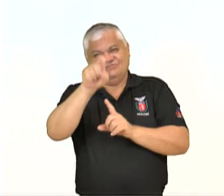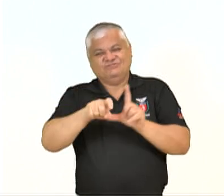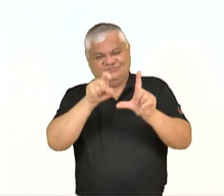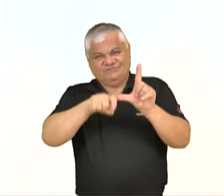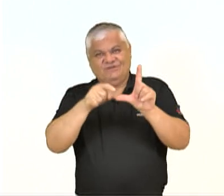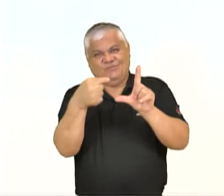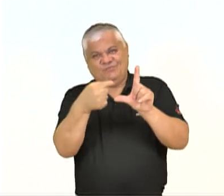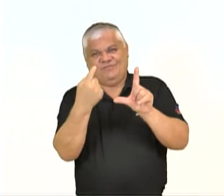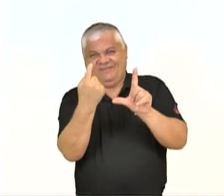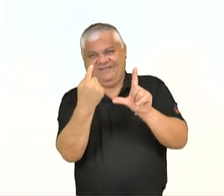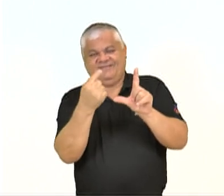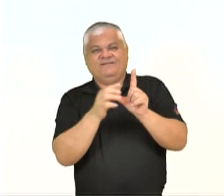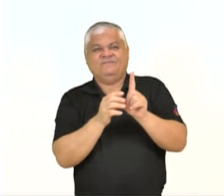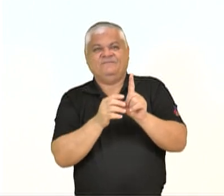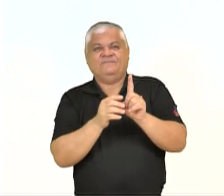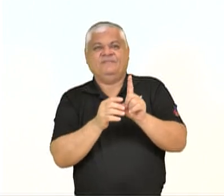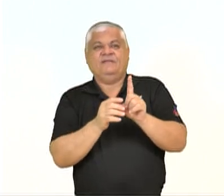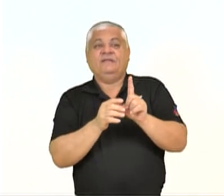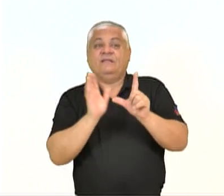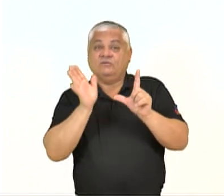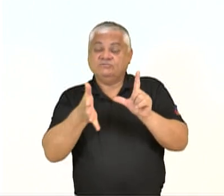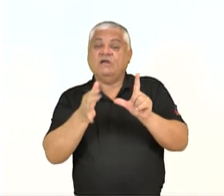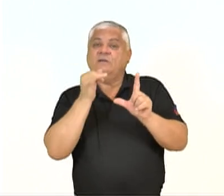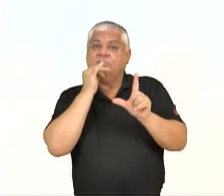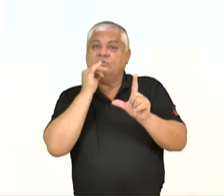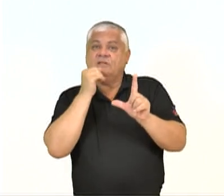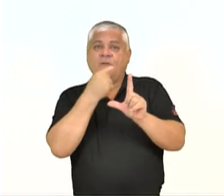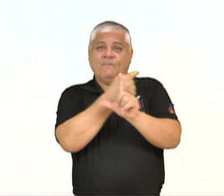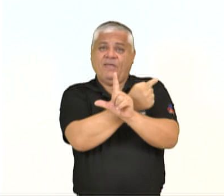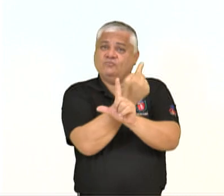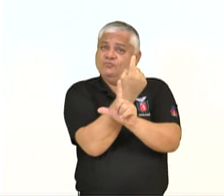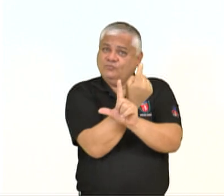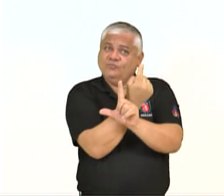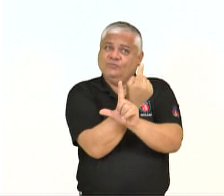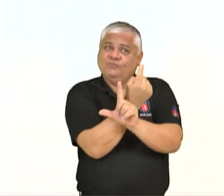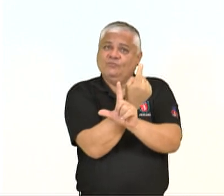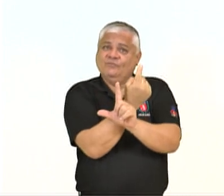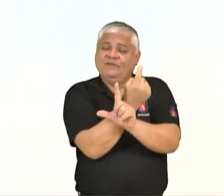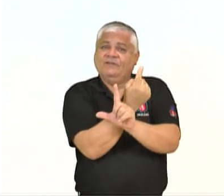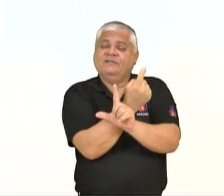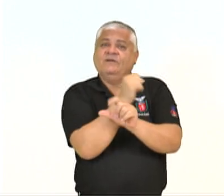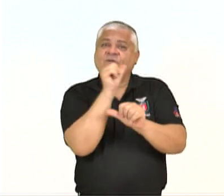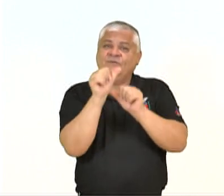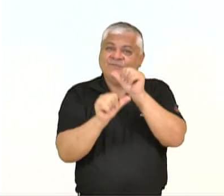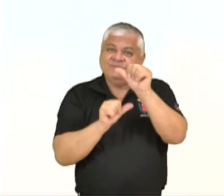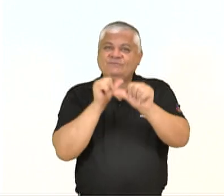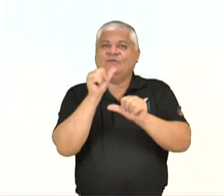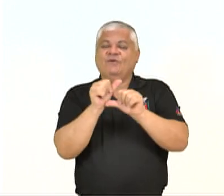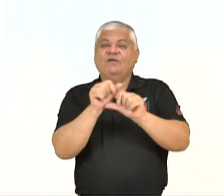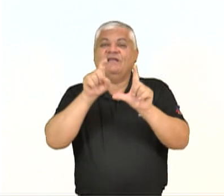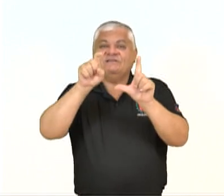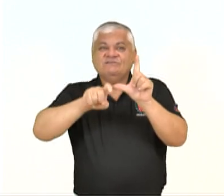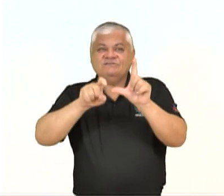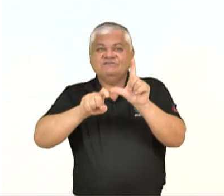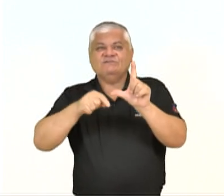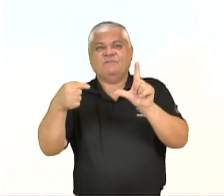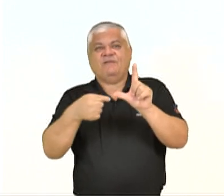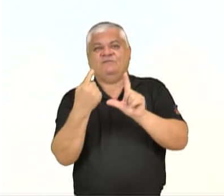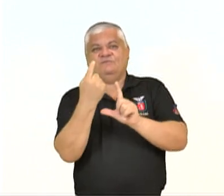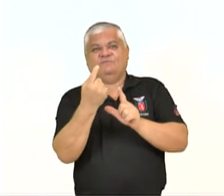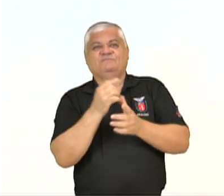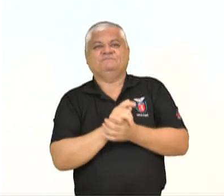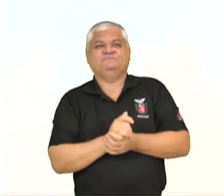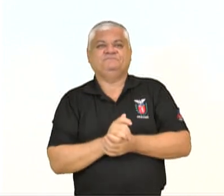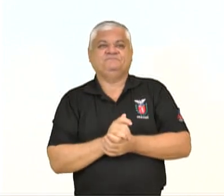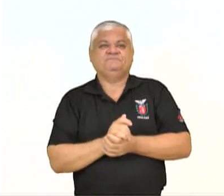vértice. Tendo, como já aqui a informação do x do vértice, eu substituo na função no lugar do x e determino então o y